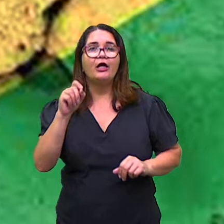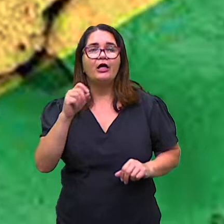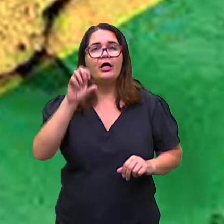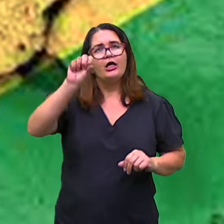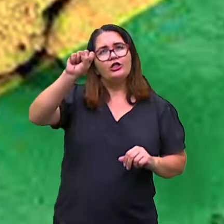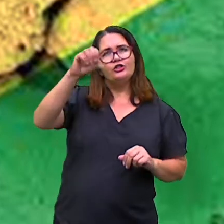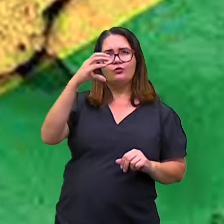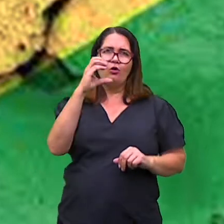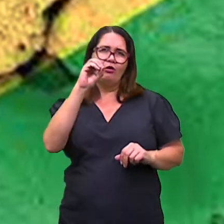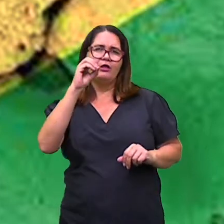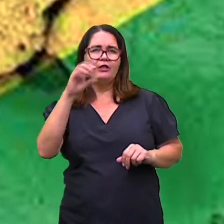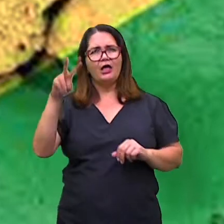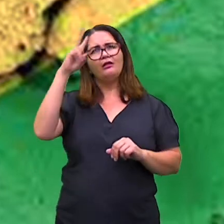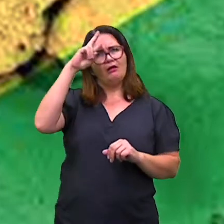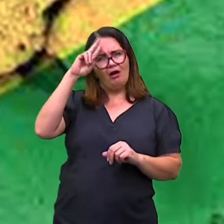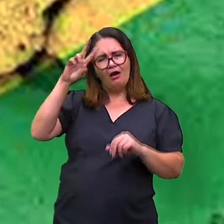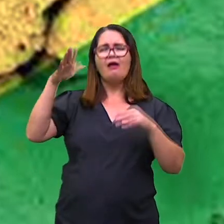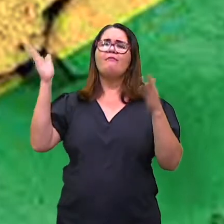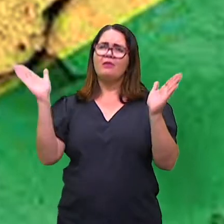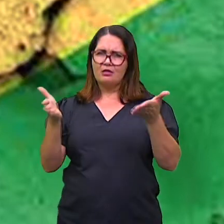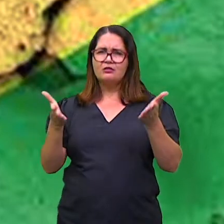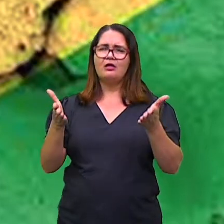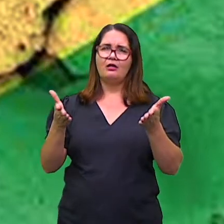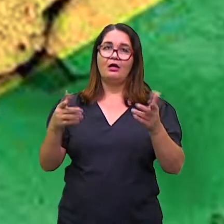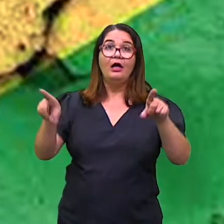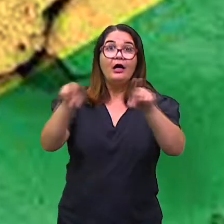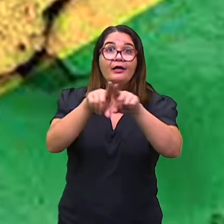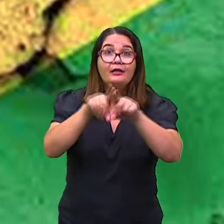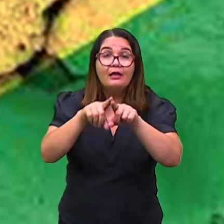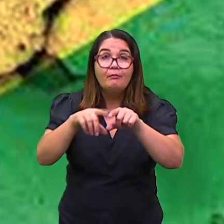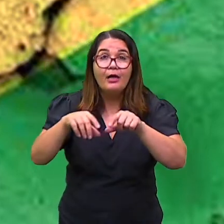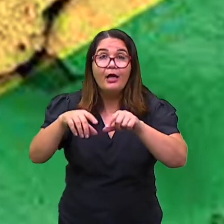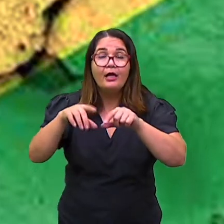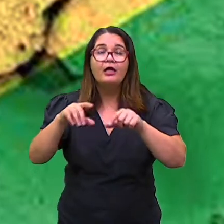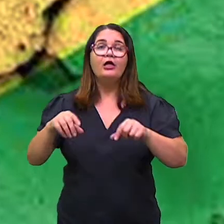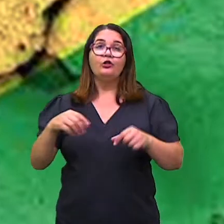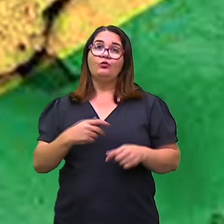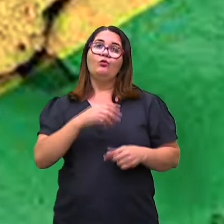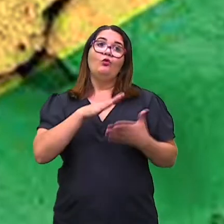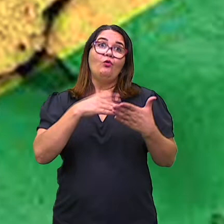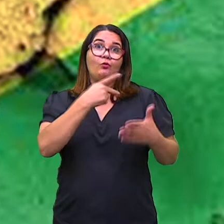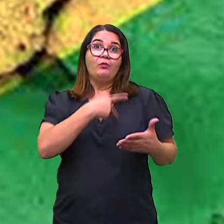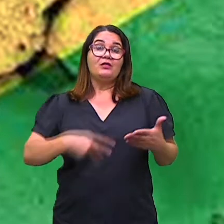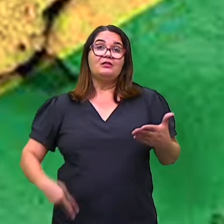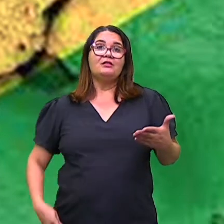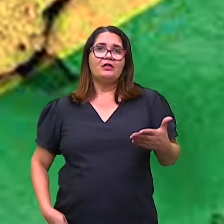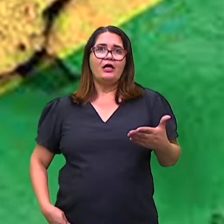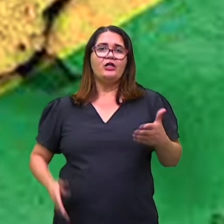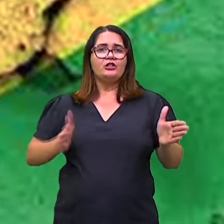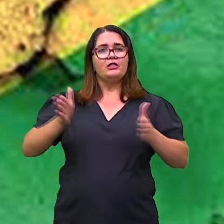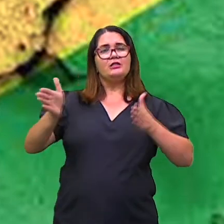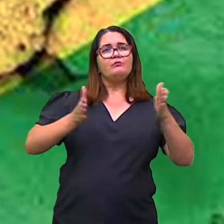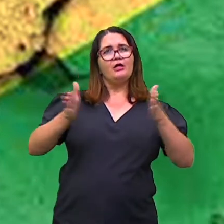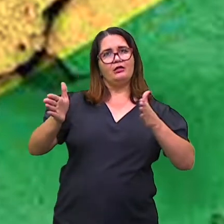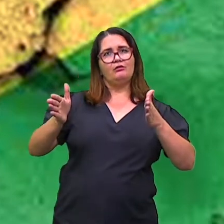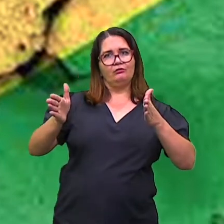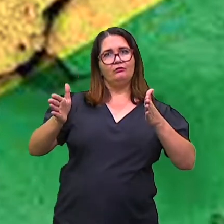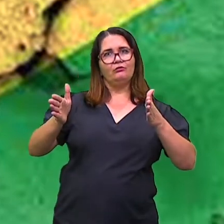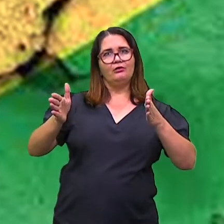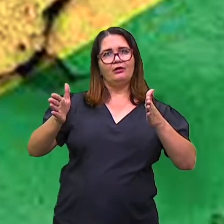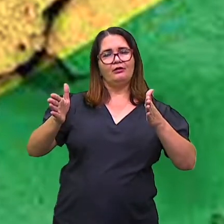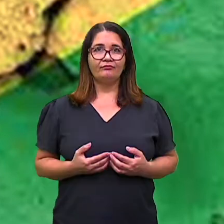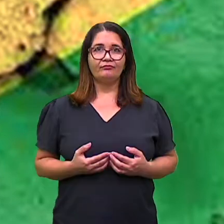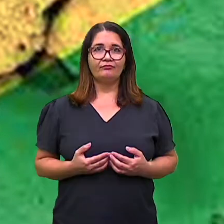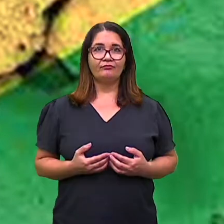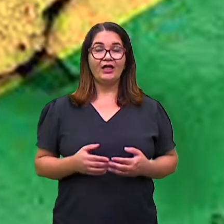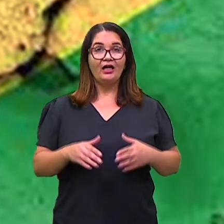do ex-presidente Luiz Inácio Lula da Silva, mas nós temos uma contextualização bem fresca na memória dos